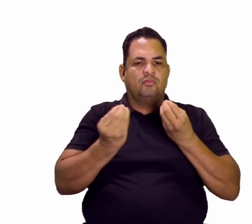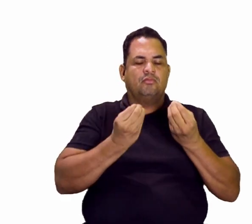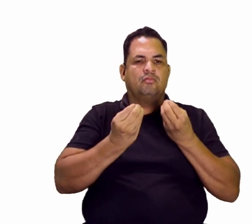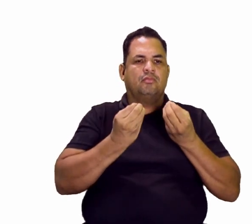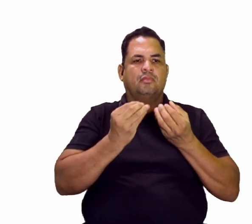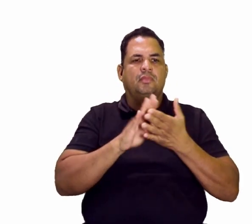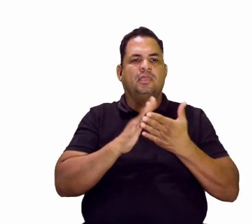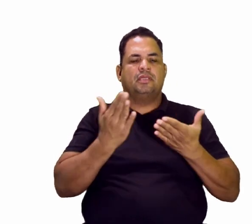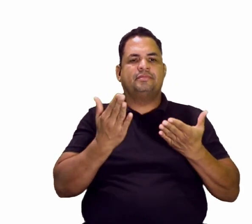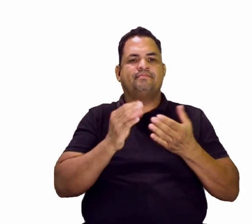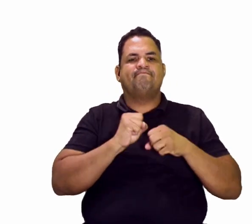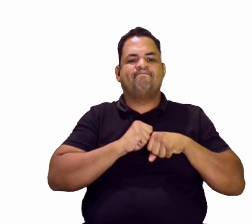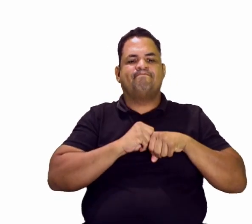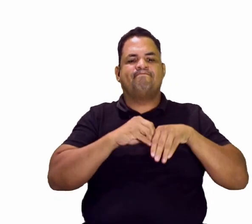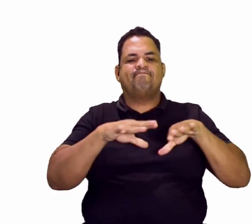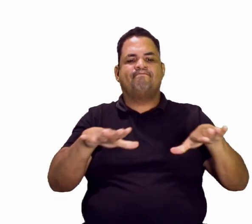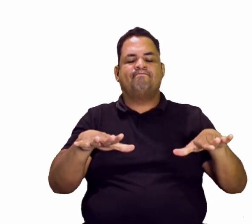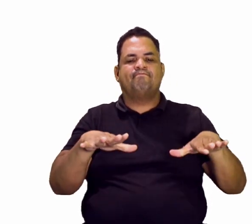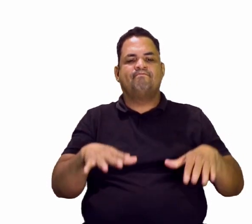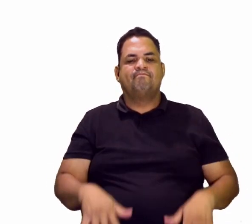que era a forma de